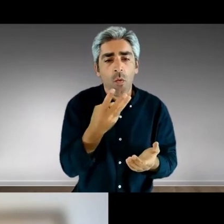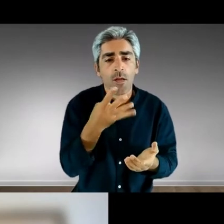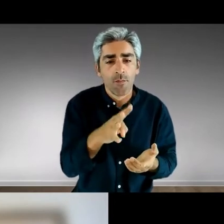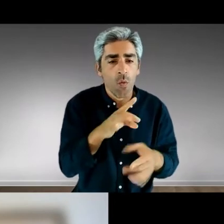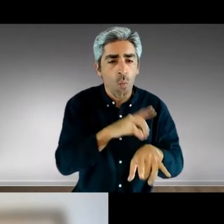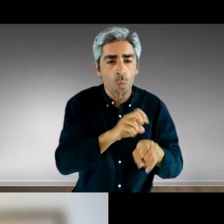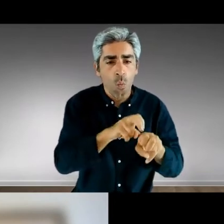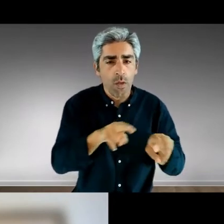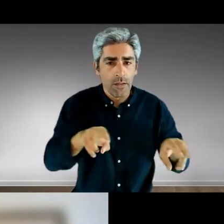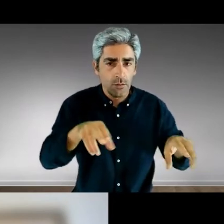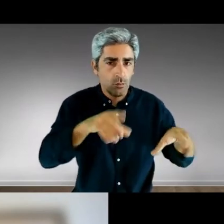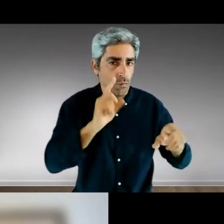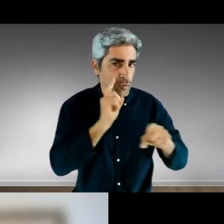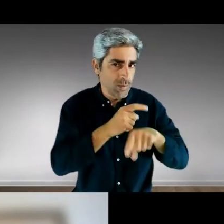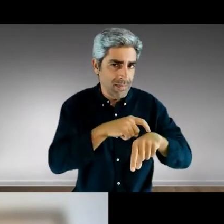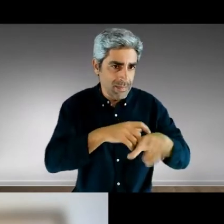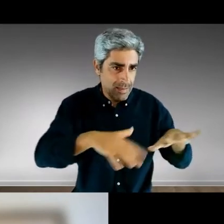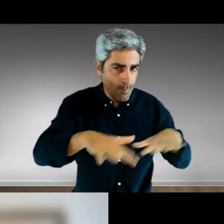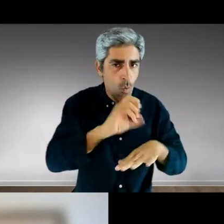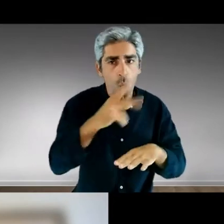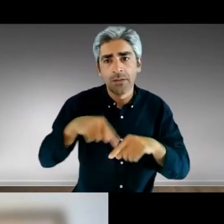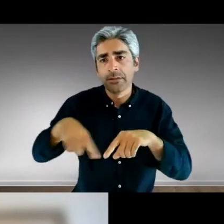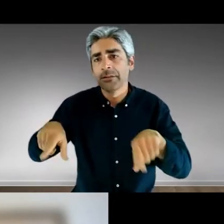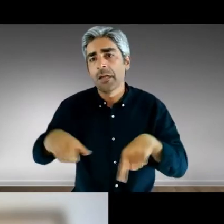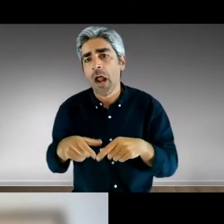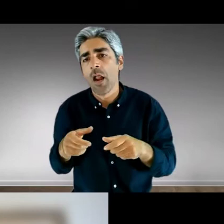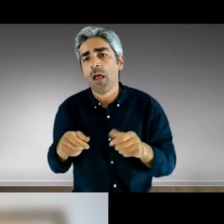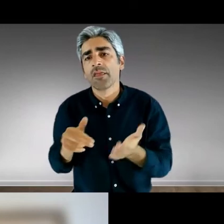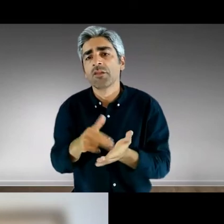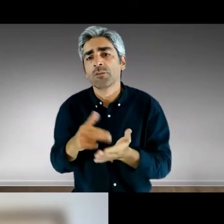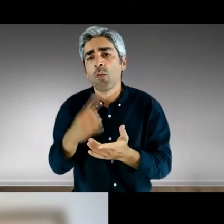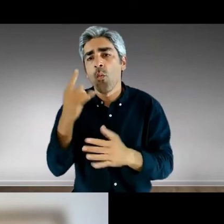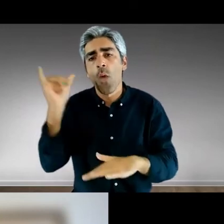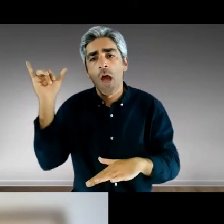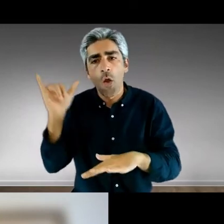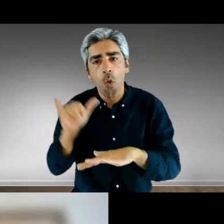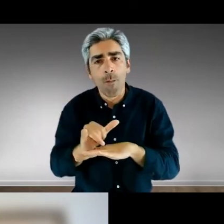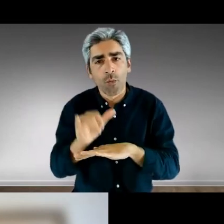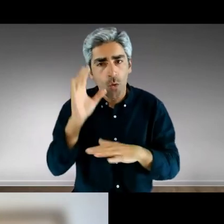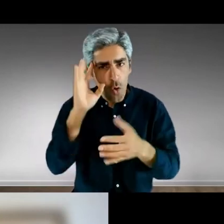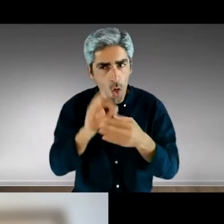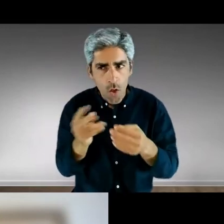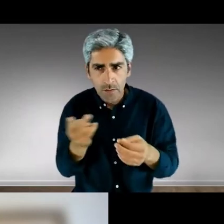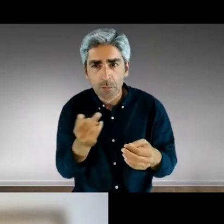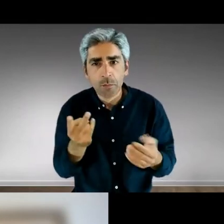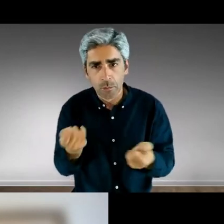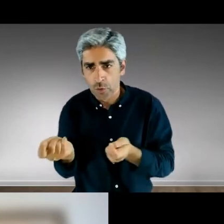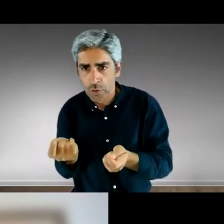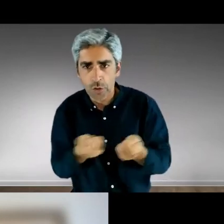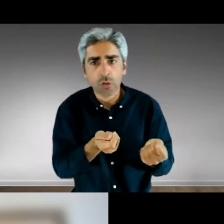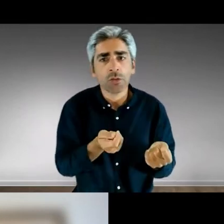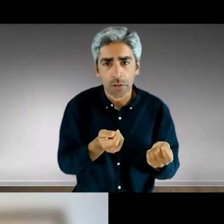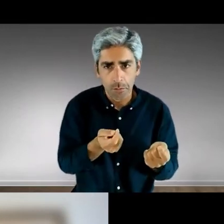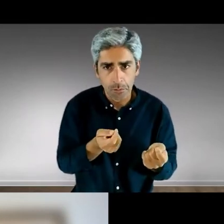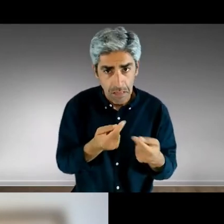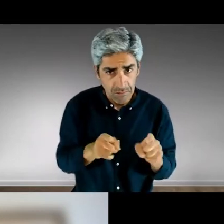em simultâneo é assim tão diferente de gerir a sala de espera de um aeroporto? Se formos a pensar, se calhar não, ou será que é porque eu